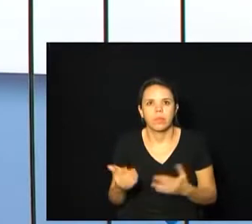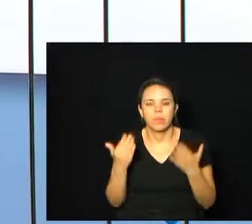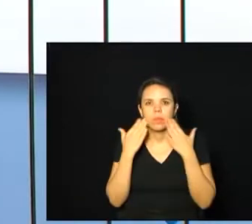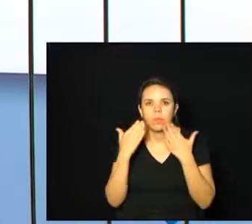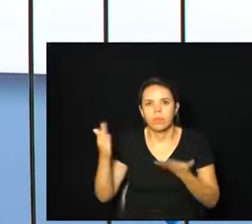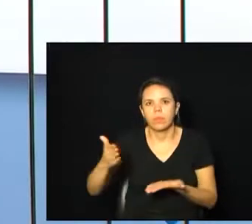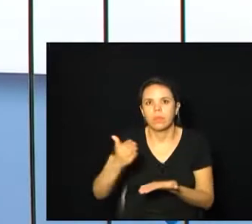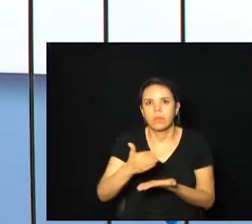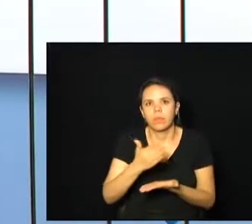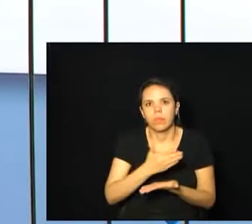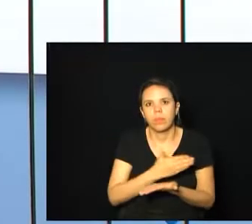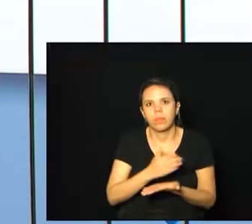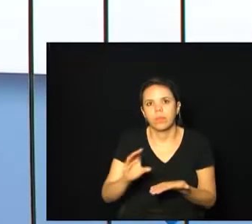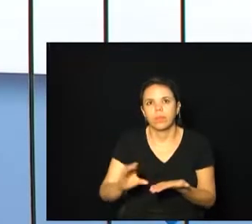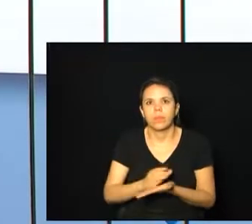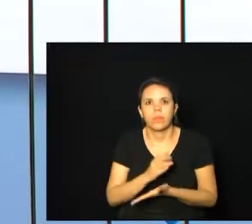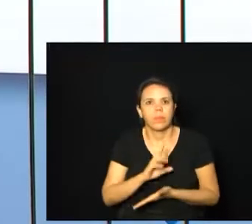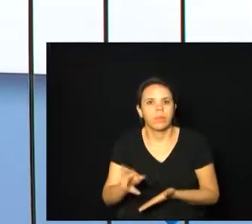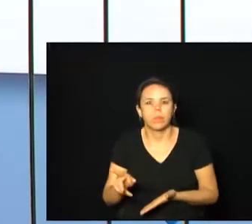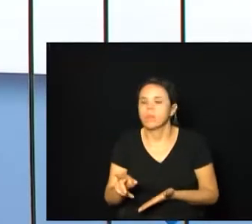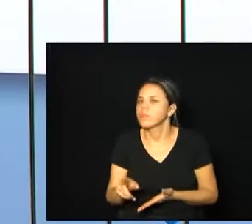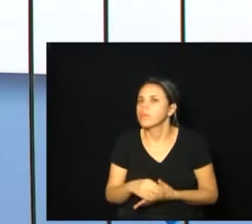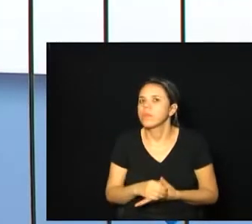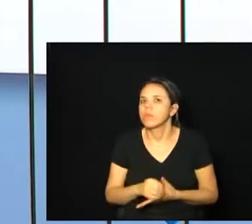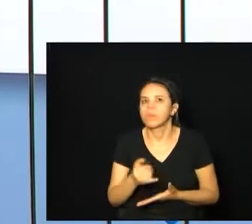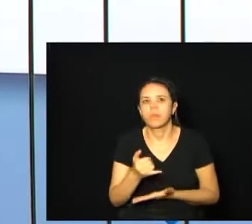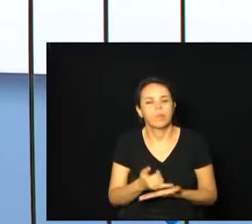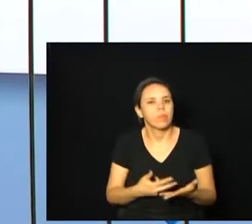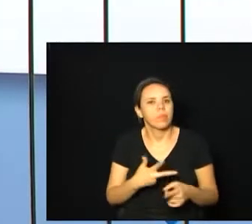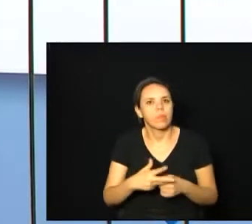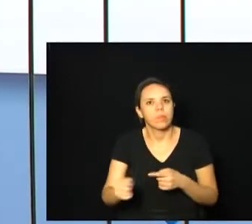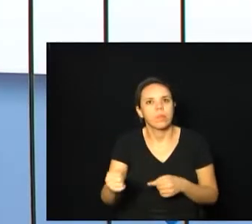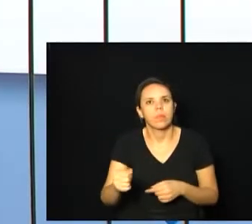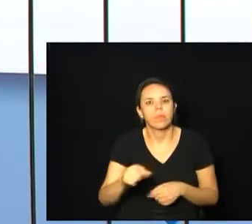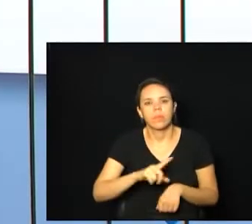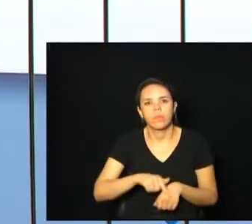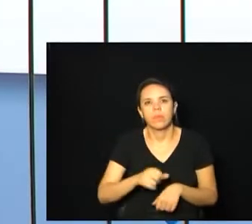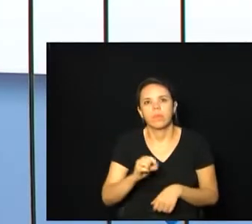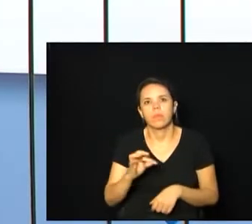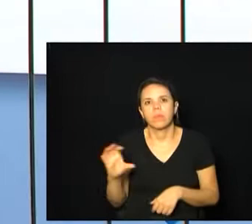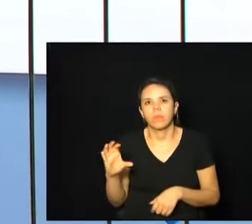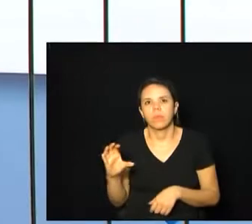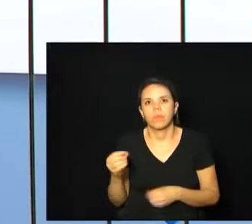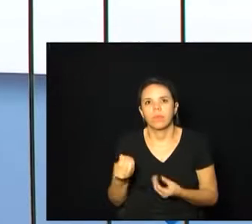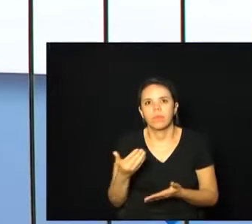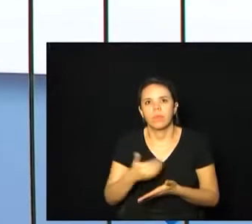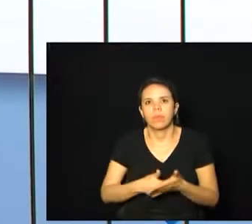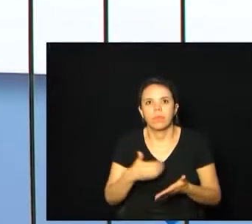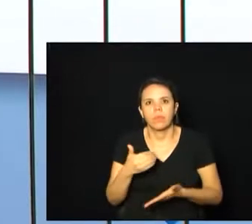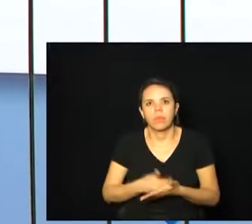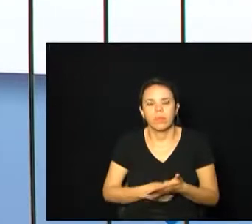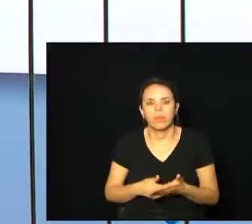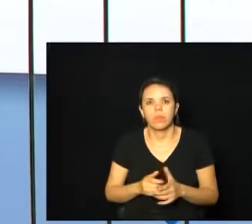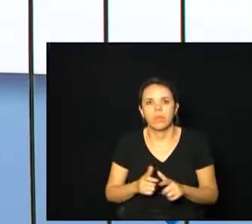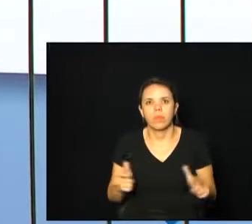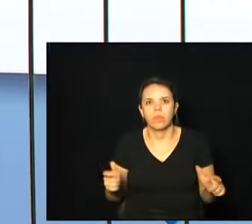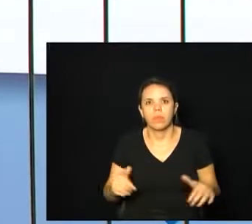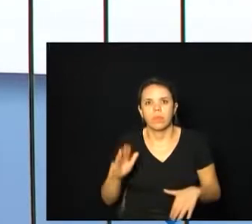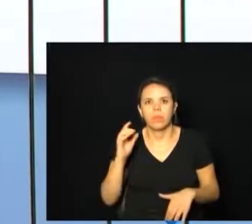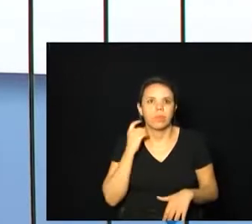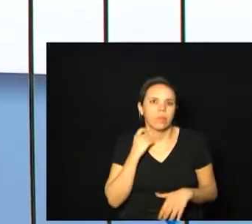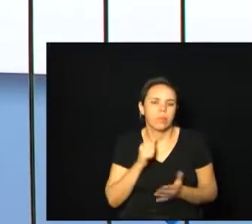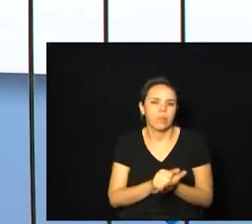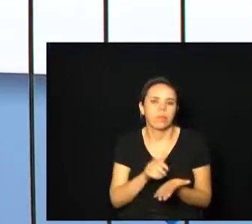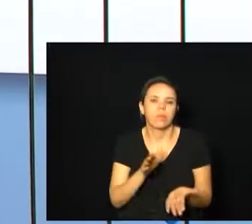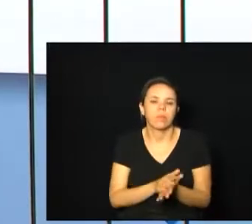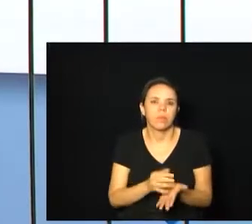em parcelas de créditos não tributários vencidos junto à CETEC, concedendo descontos escalonados em